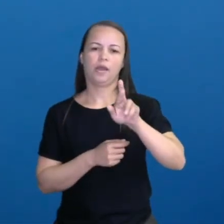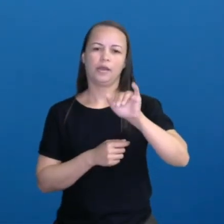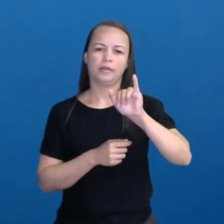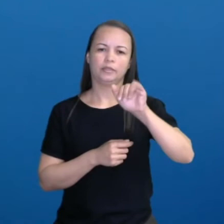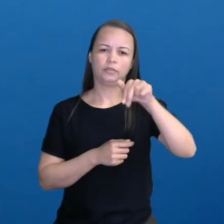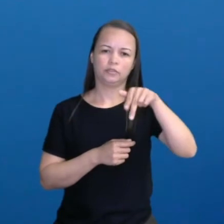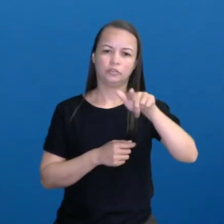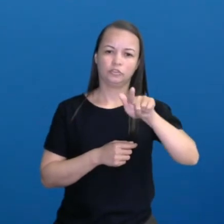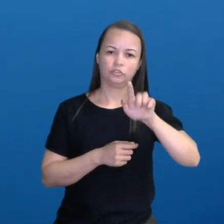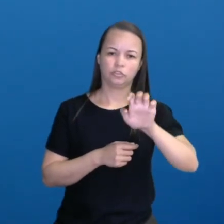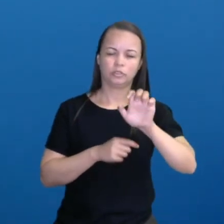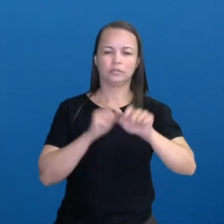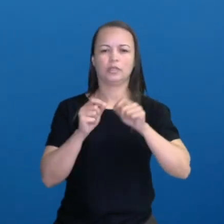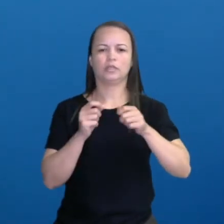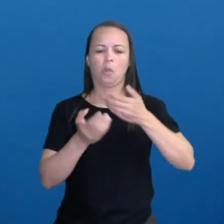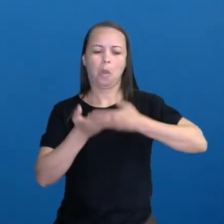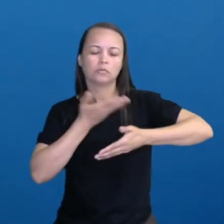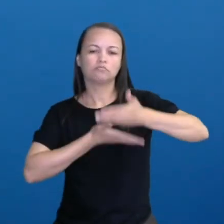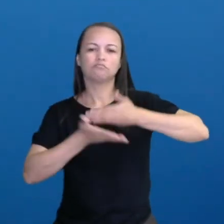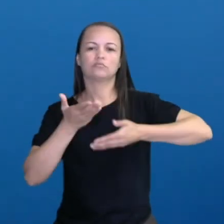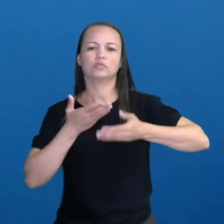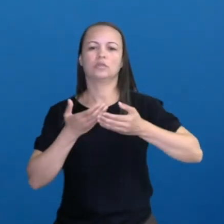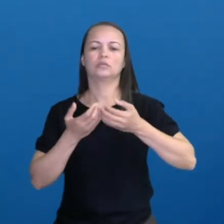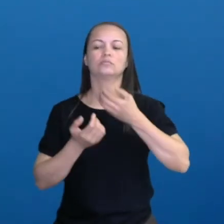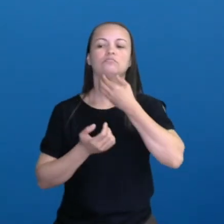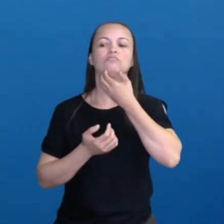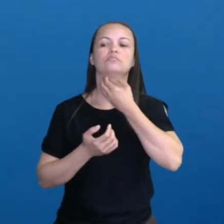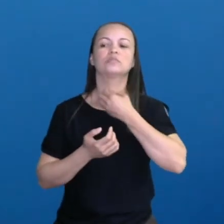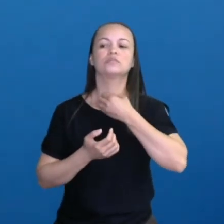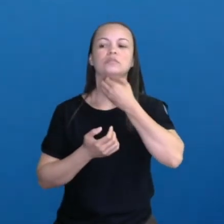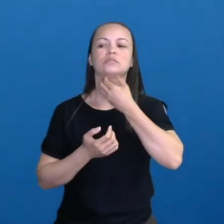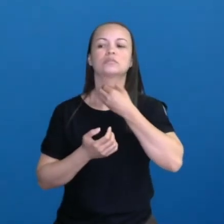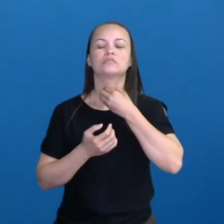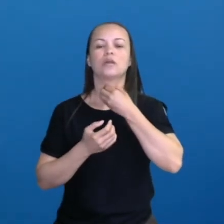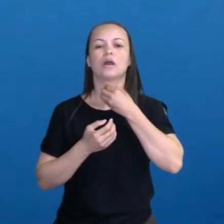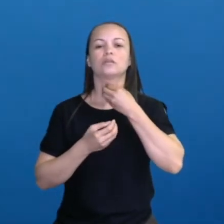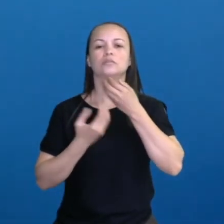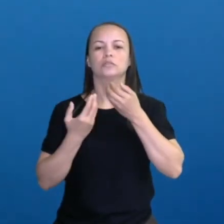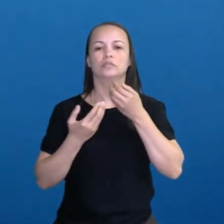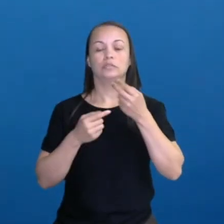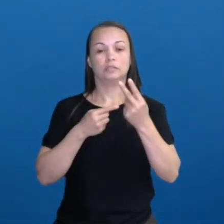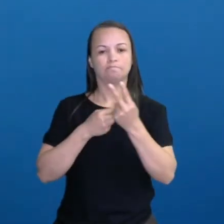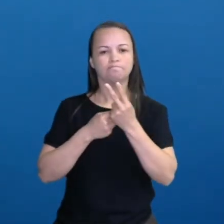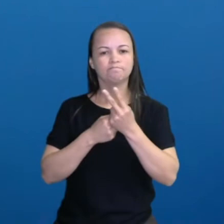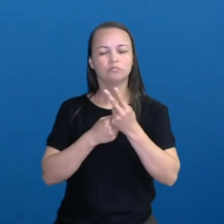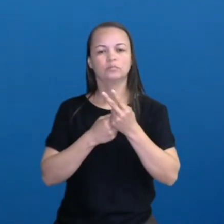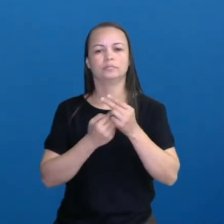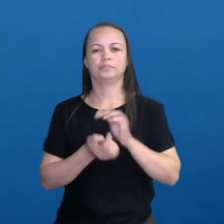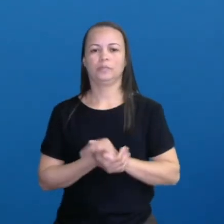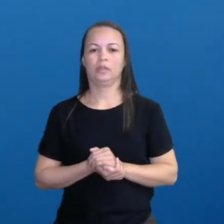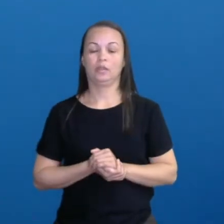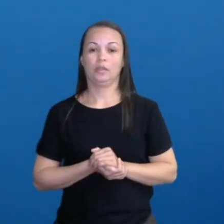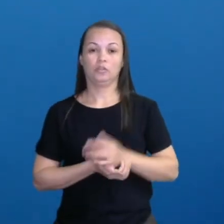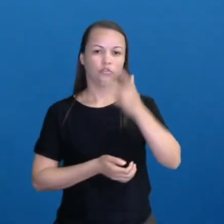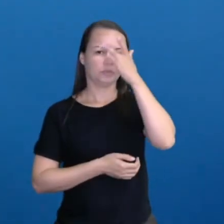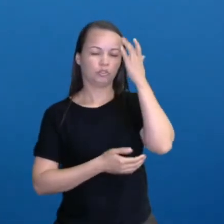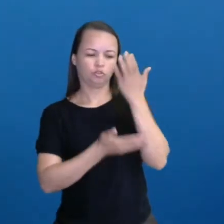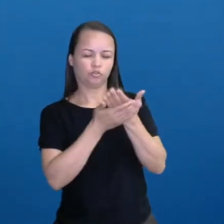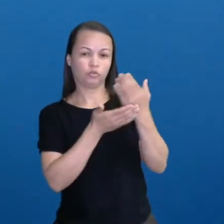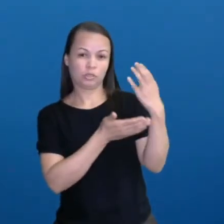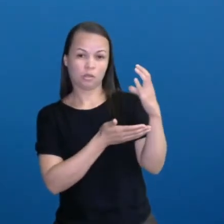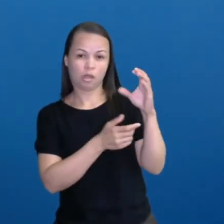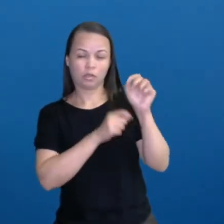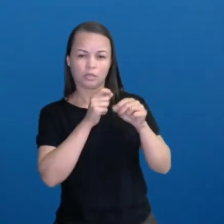imunológica, tá? Lá estaria associada ao sistema linfático, ao nosso sistema de defesa. Os cientistas comparam essa região